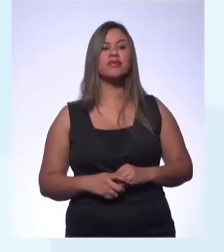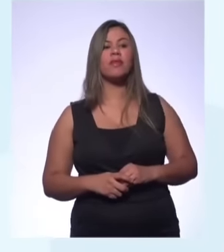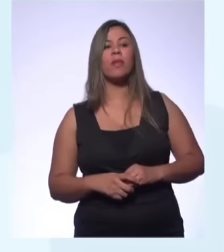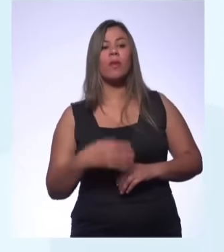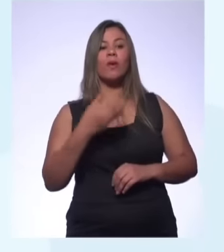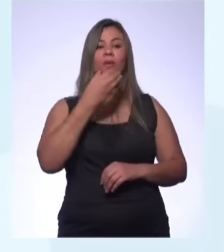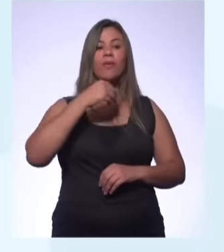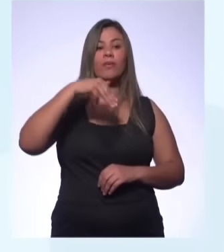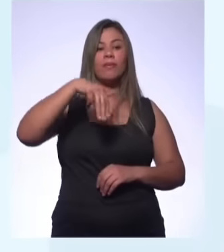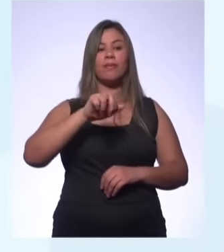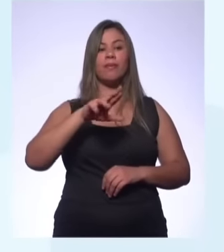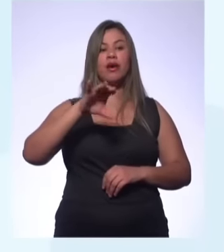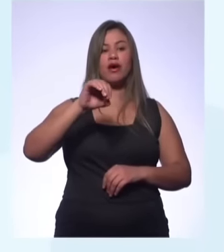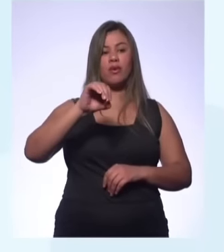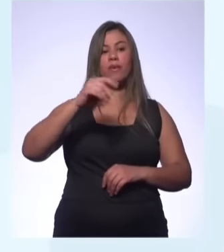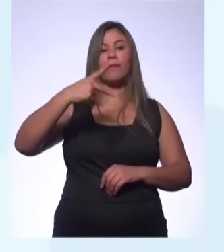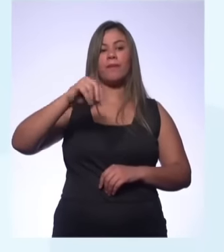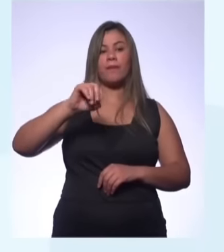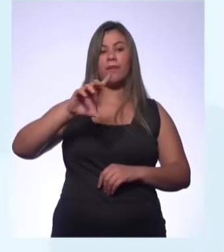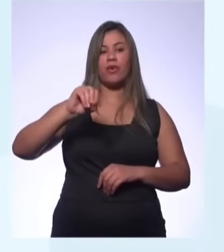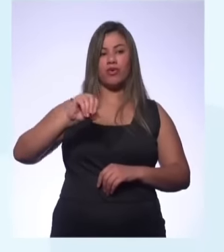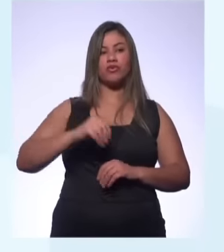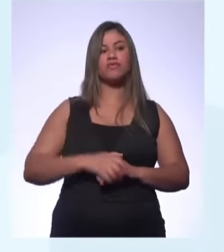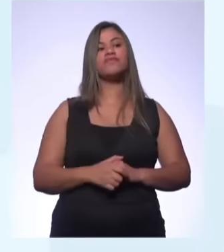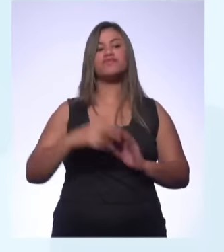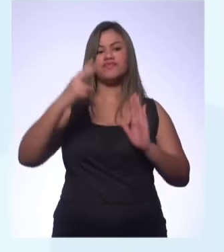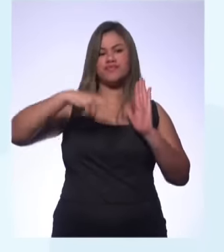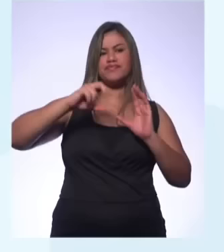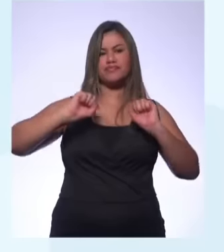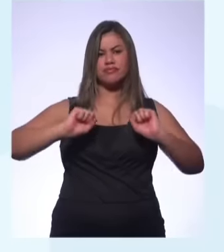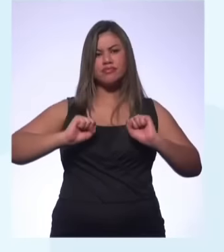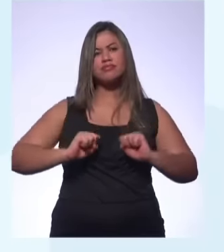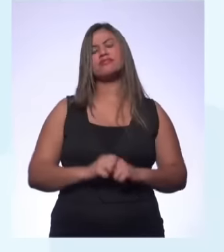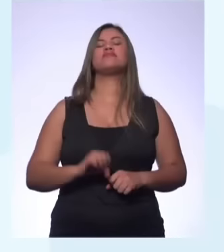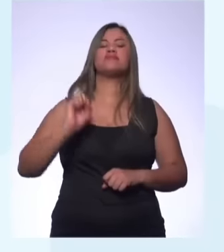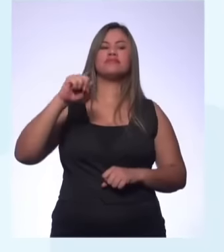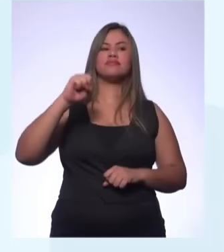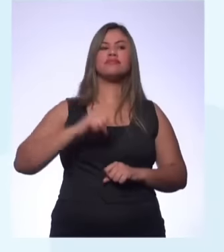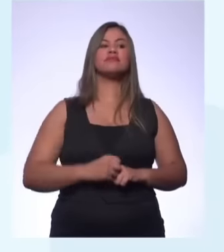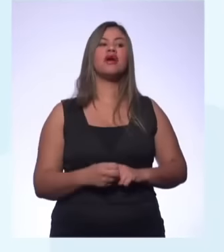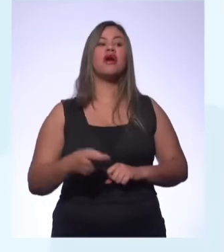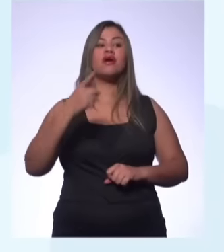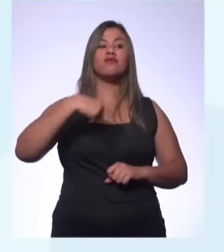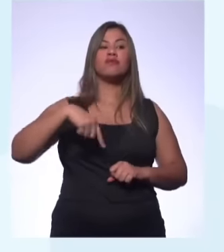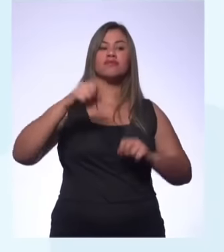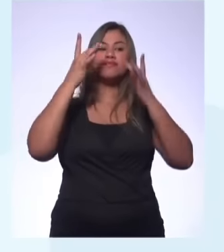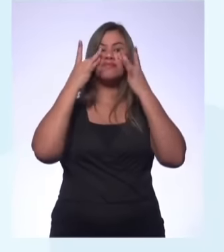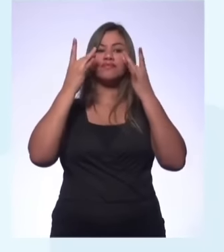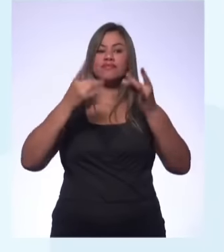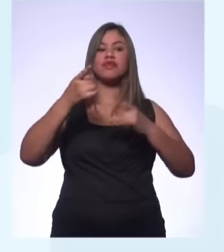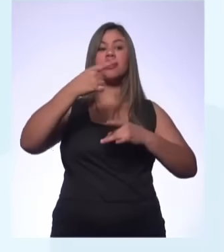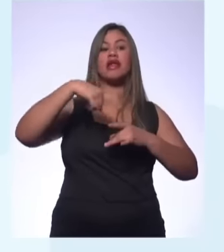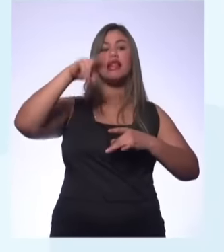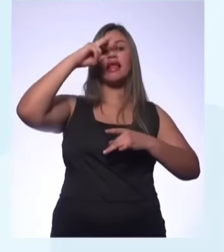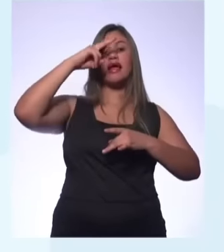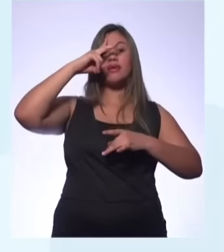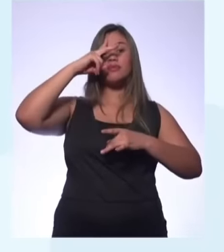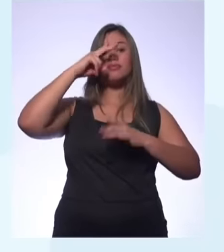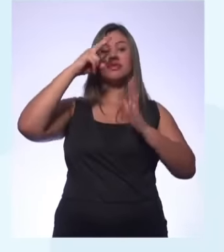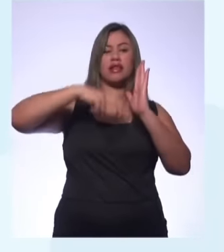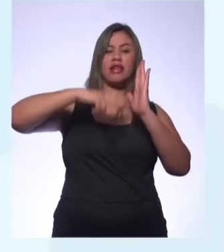Marco Polo. O professor pode ler para nós, por gentileza? Vamos lá, galerinha, preste atenção. Lembre-se que nós estamos aqui